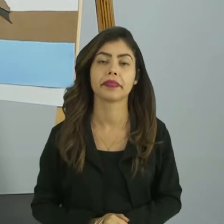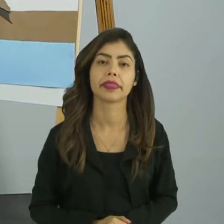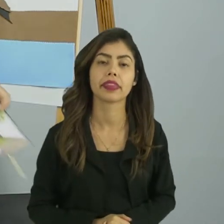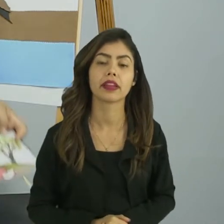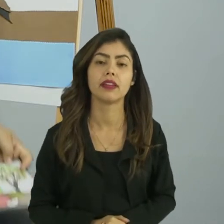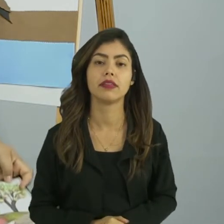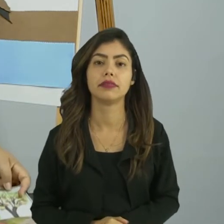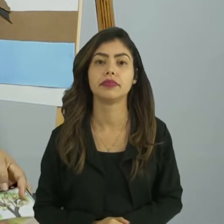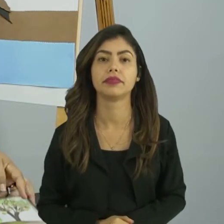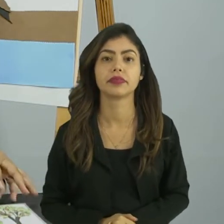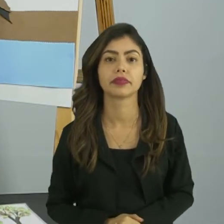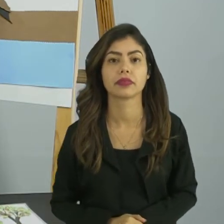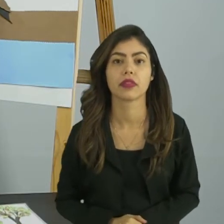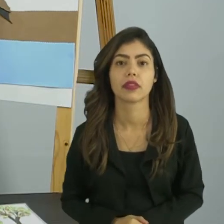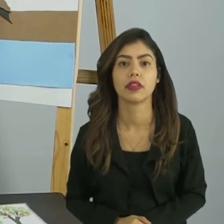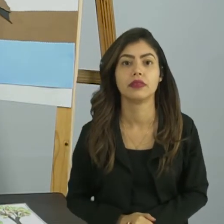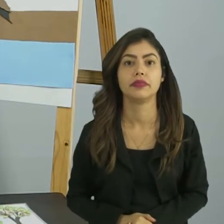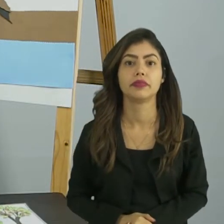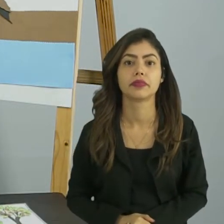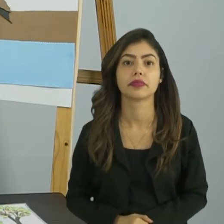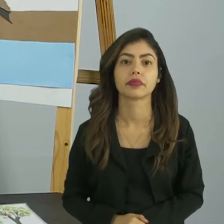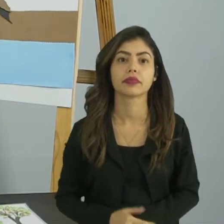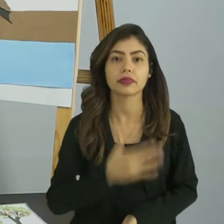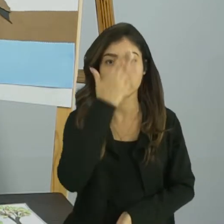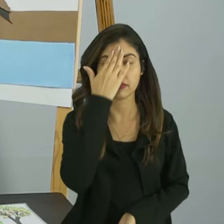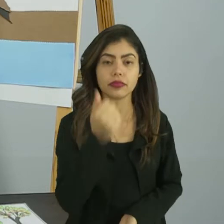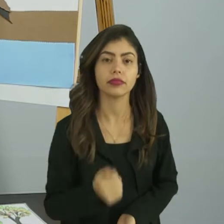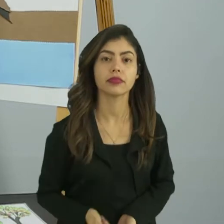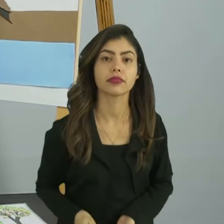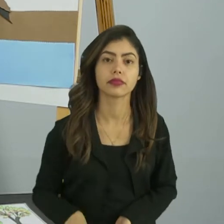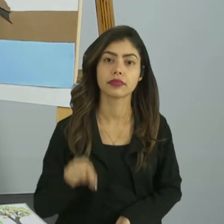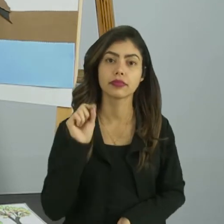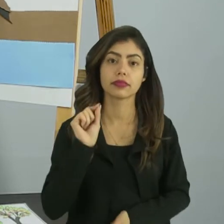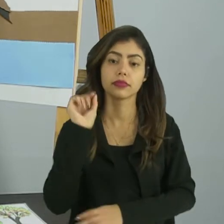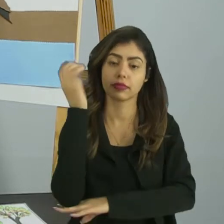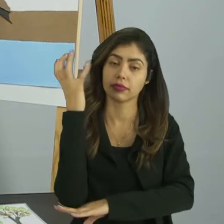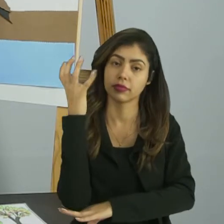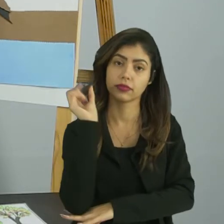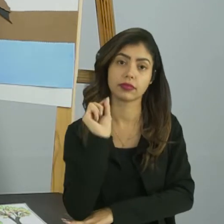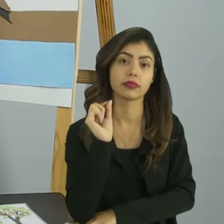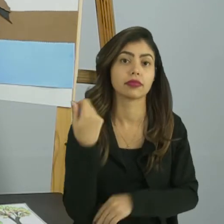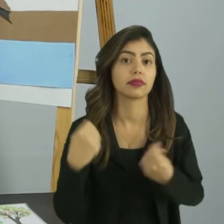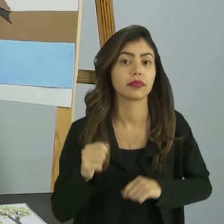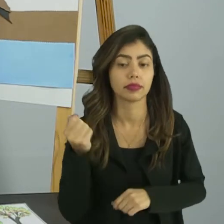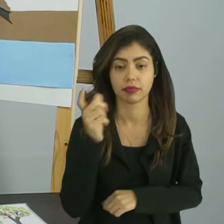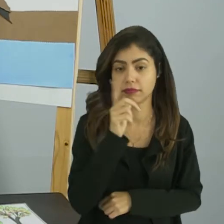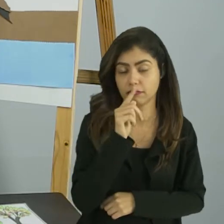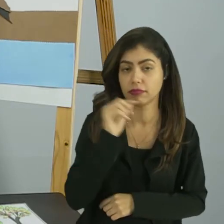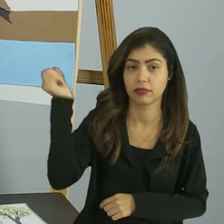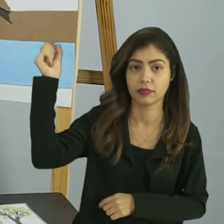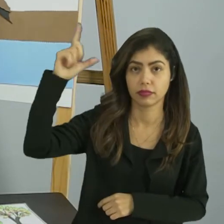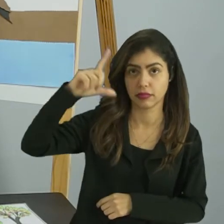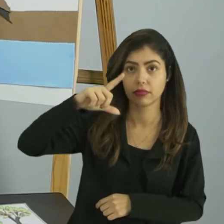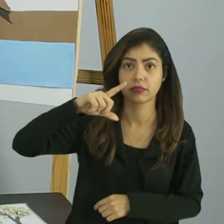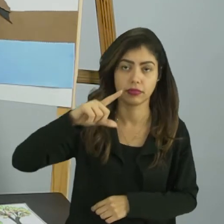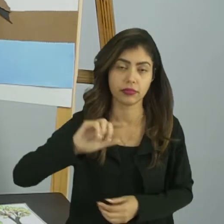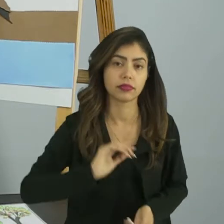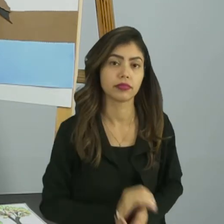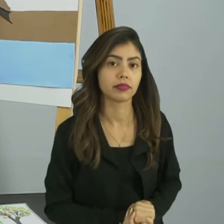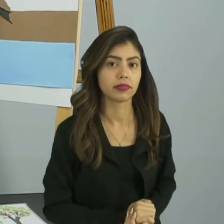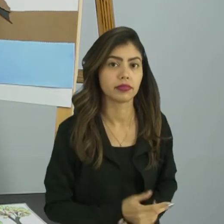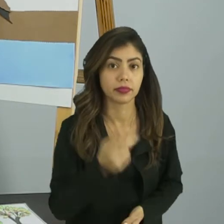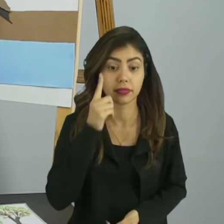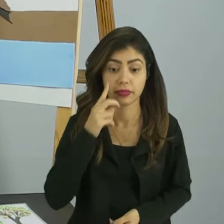só. A gente já sabe que as plantas, elas precisam da água e do sol. Elas